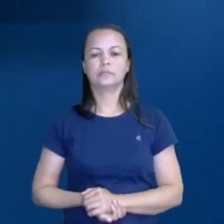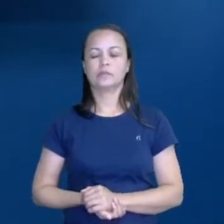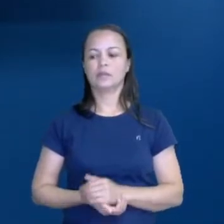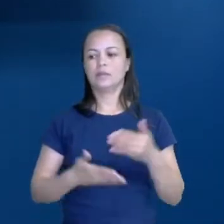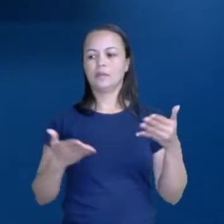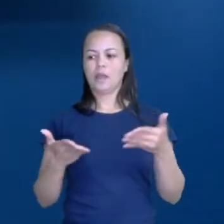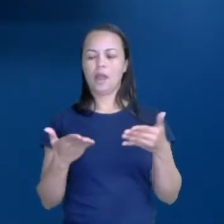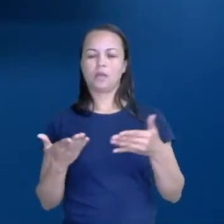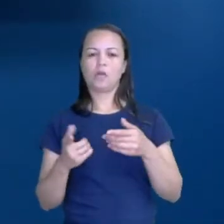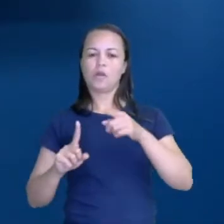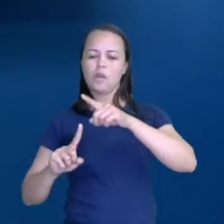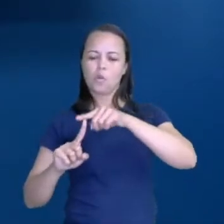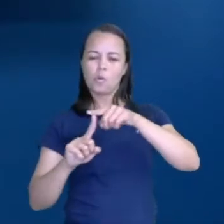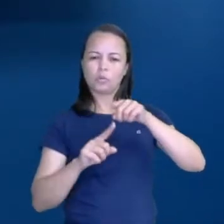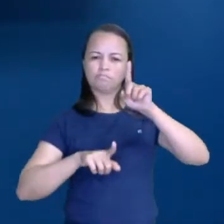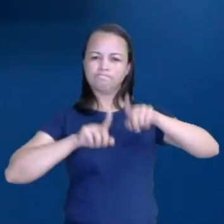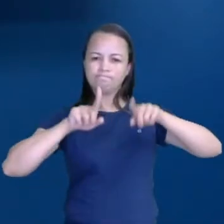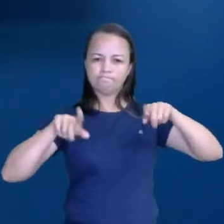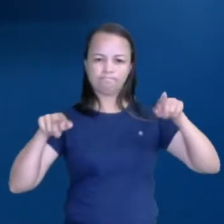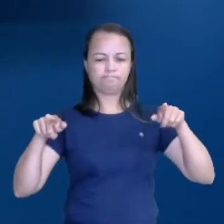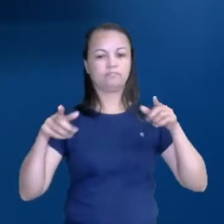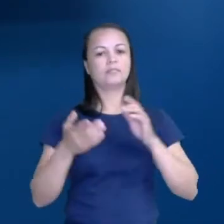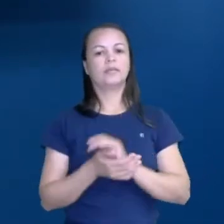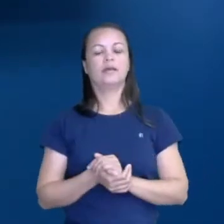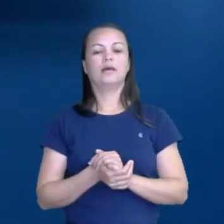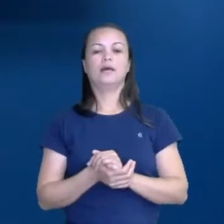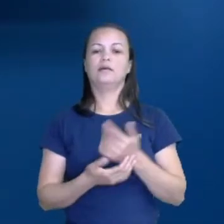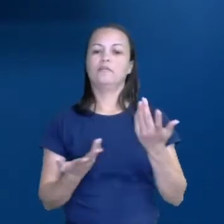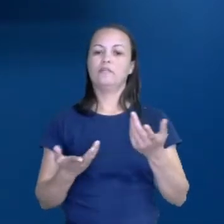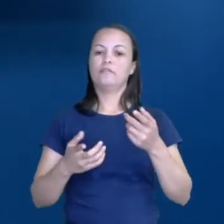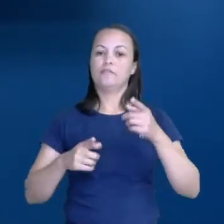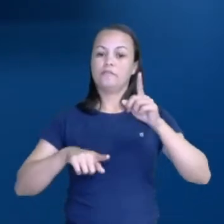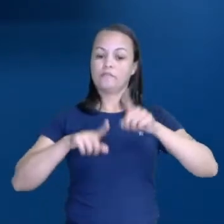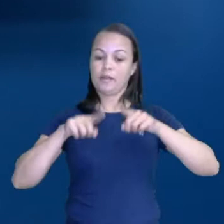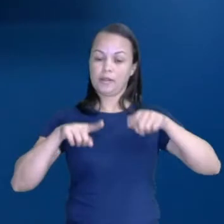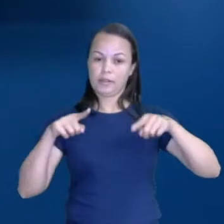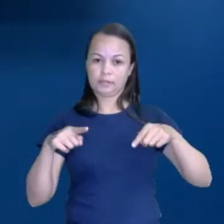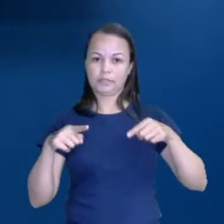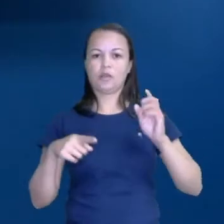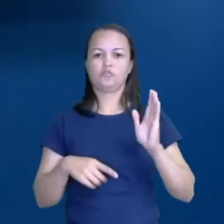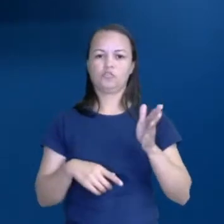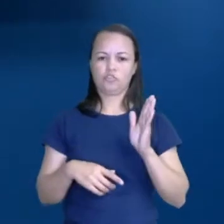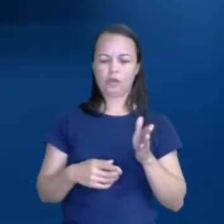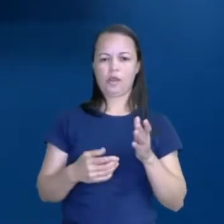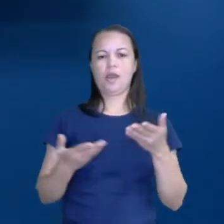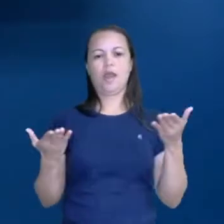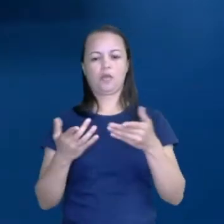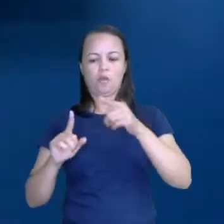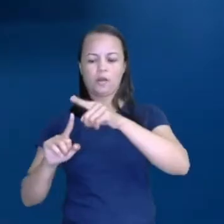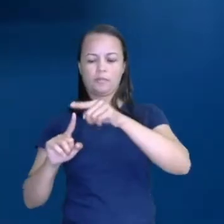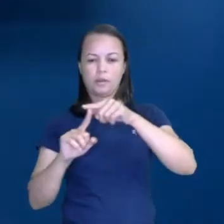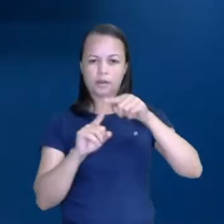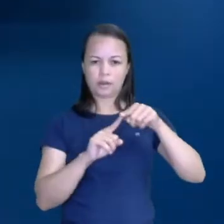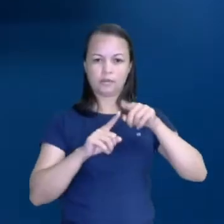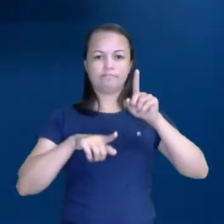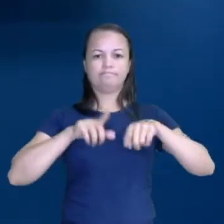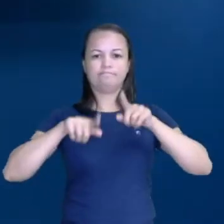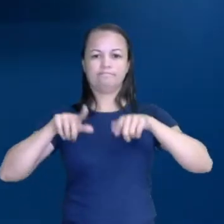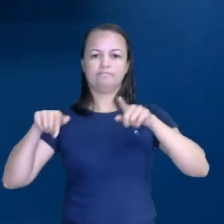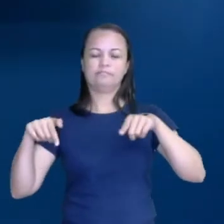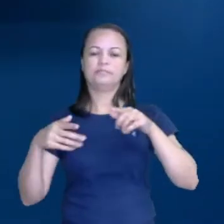E agora, os tipos de variação. Nós falamos o que é variação e agora vamos falar de alguns tipos dessa